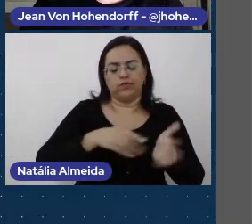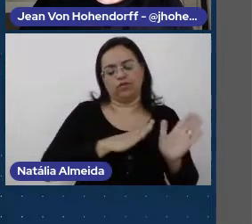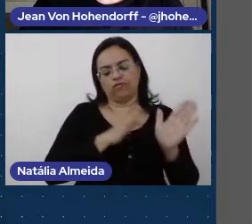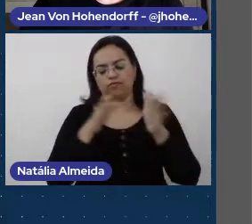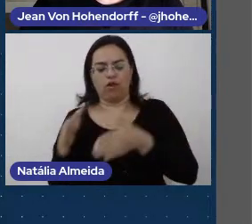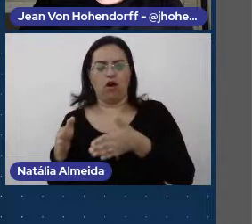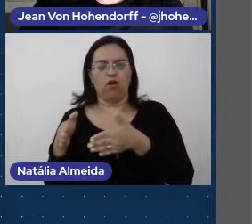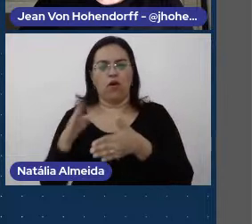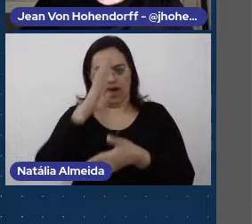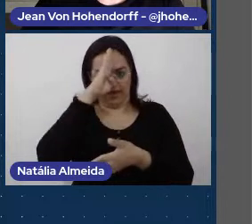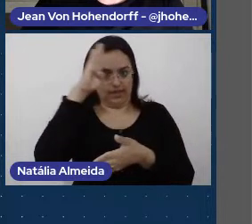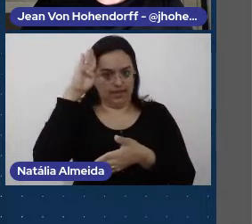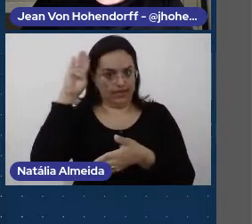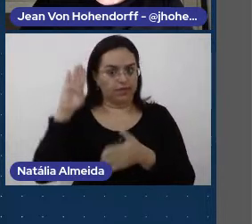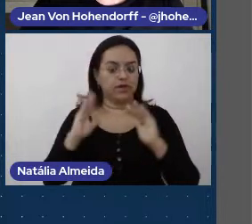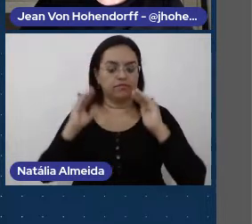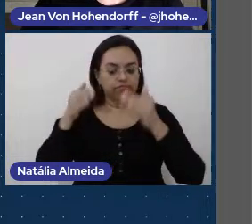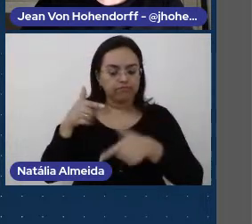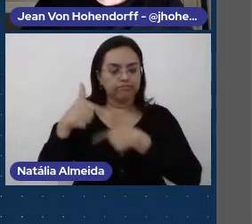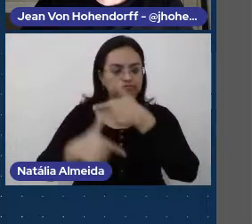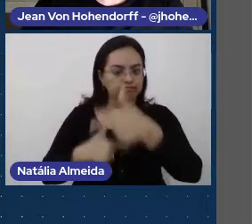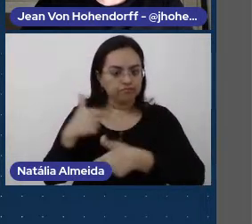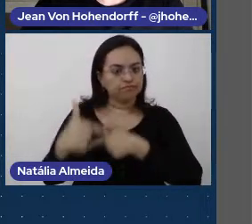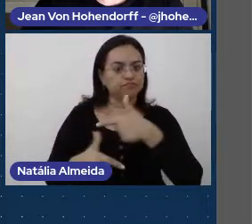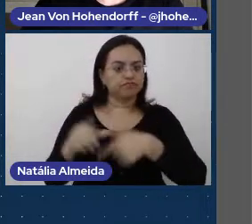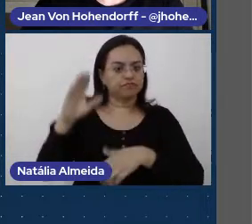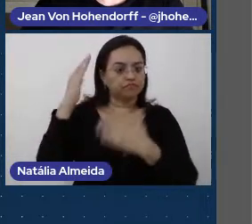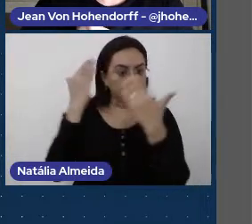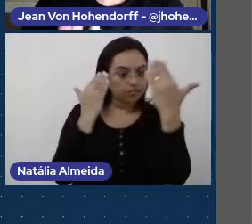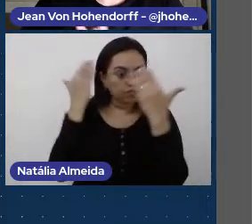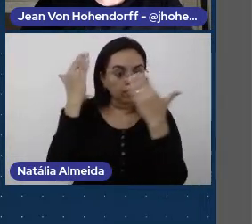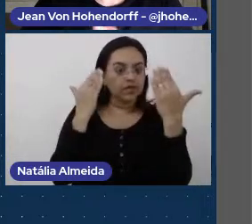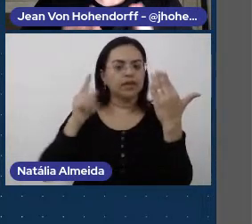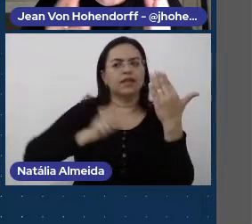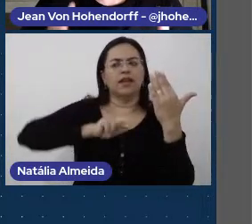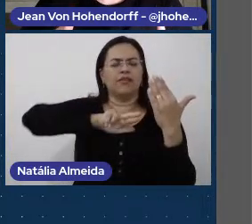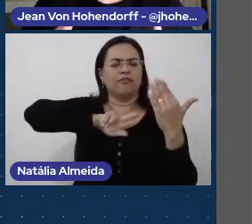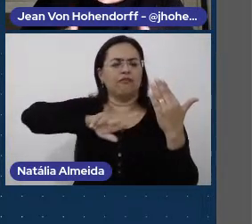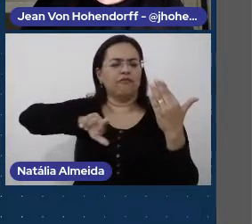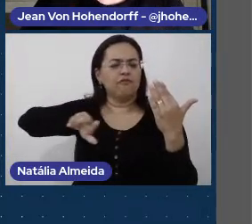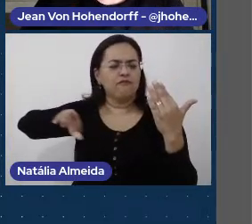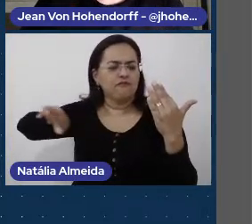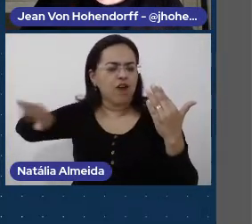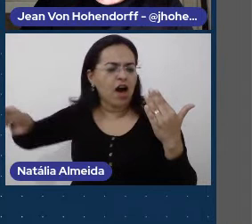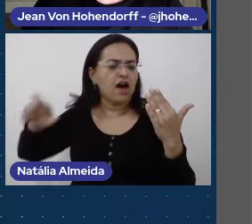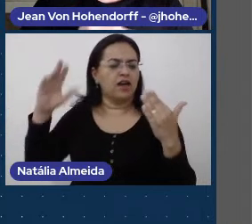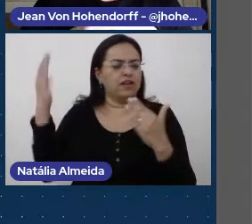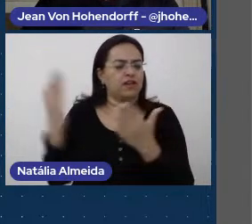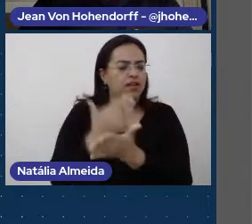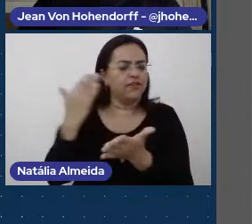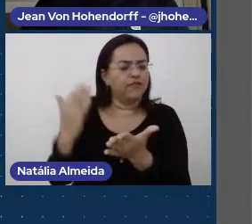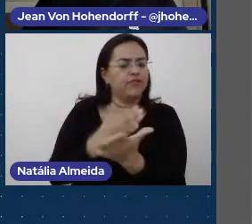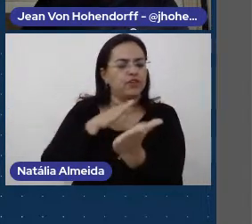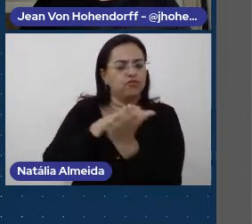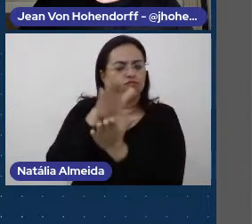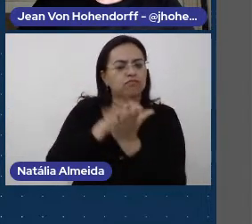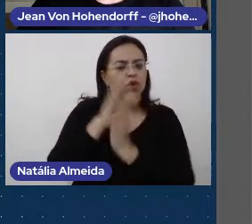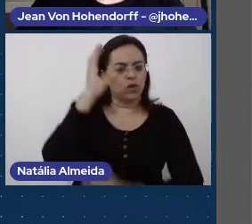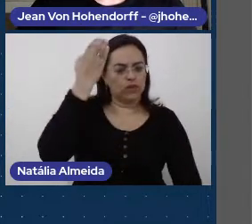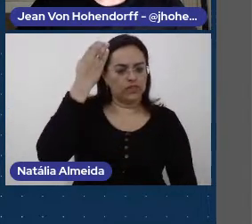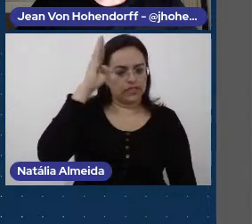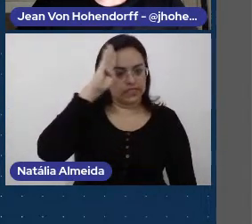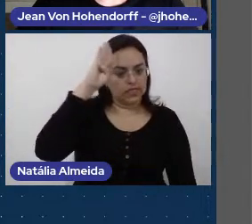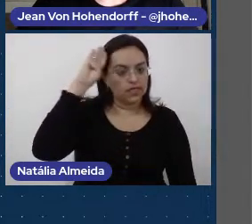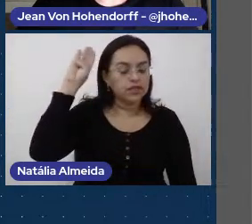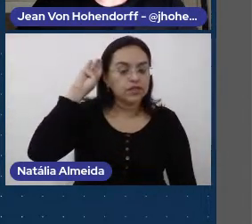E dentro da psico, nós temos, como em qualquer outra área, várias revistas científicas. E essa revista Psicologia em